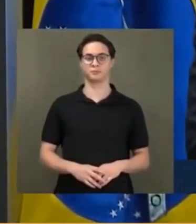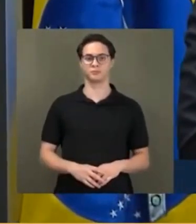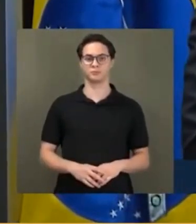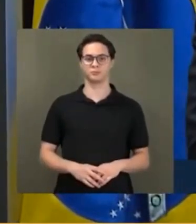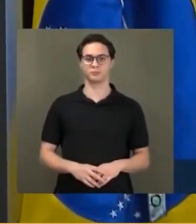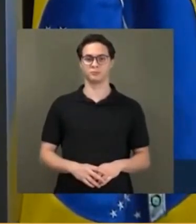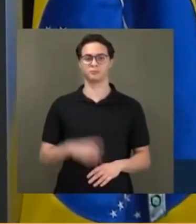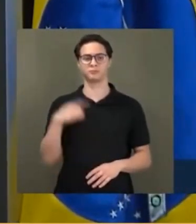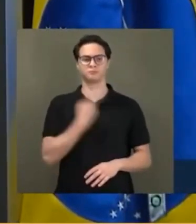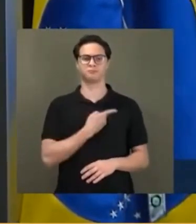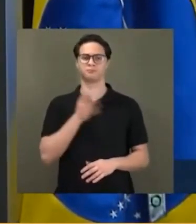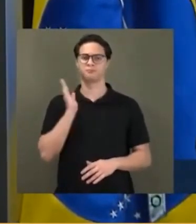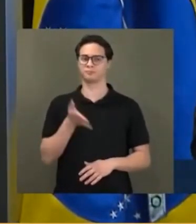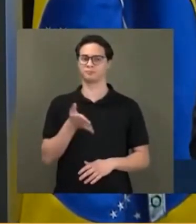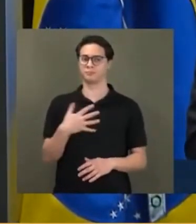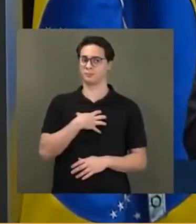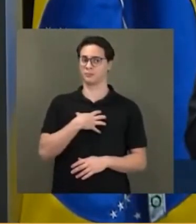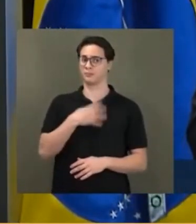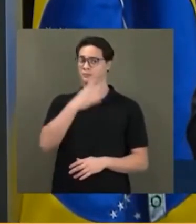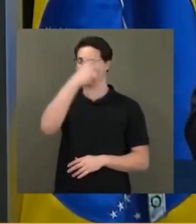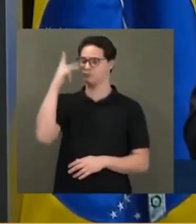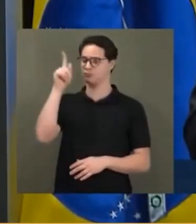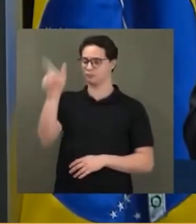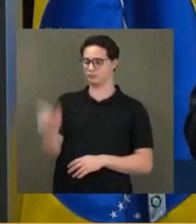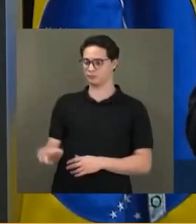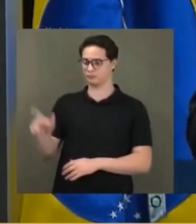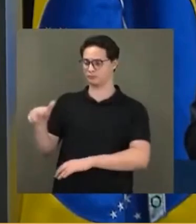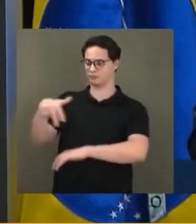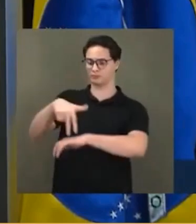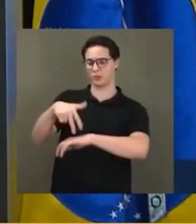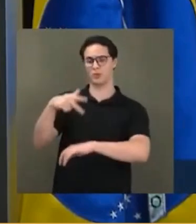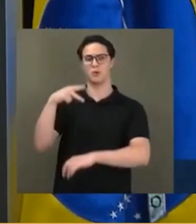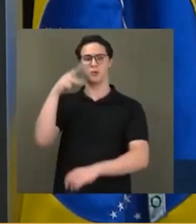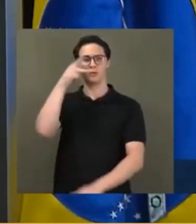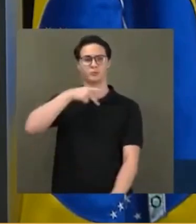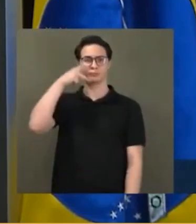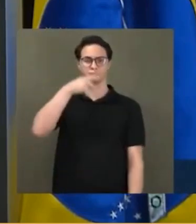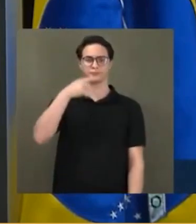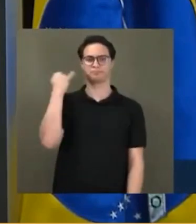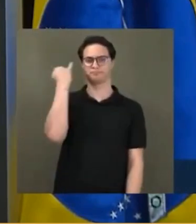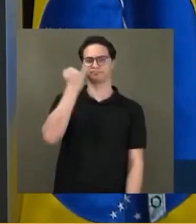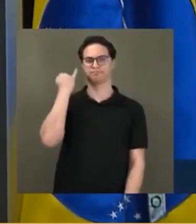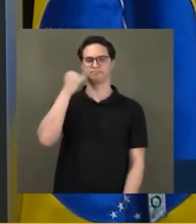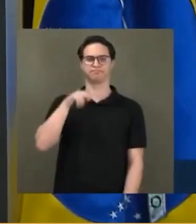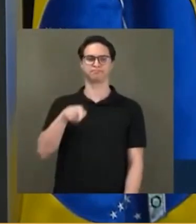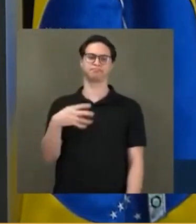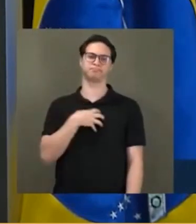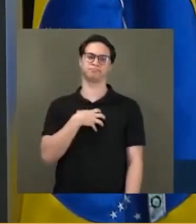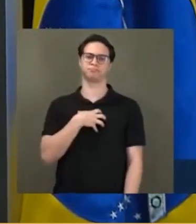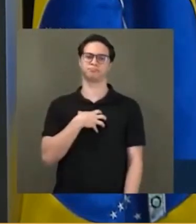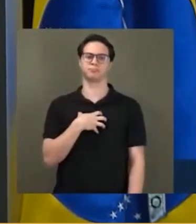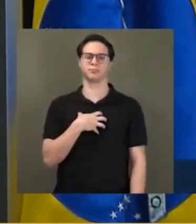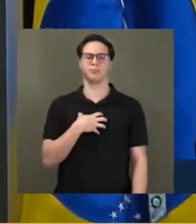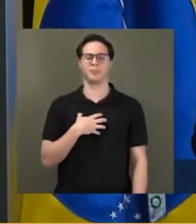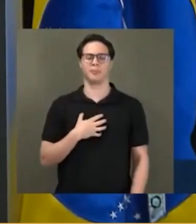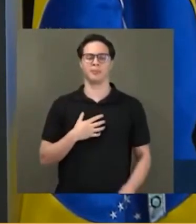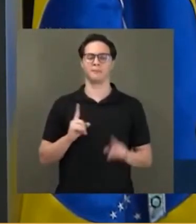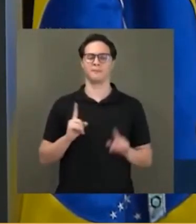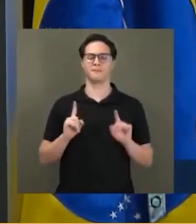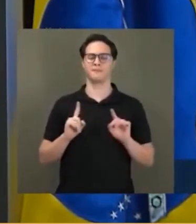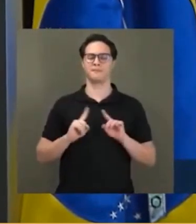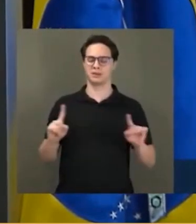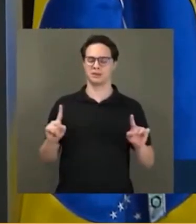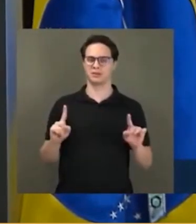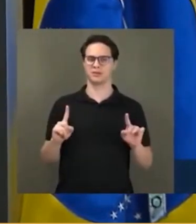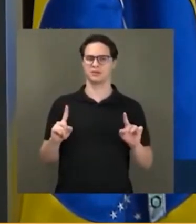uma afronta senhor presidente alguém com um posicionamento político ideológico como esse agora